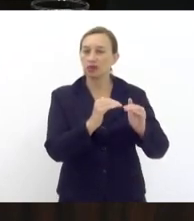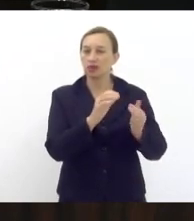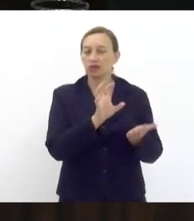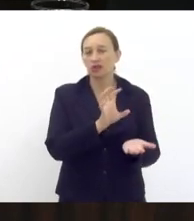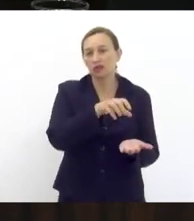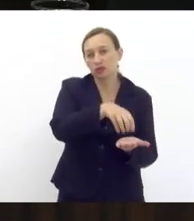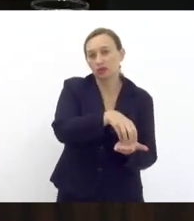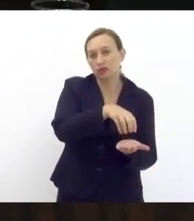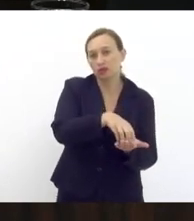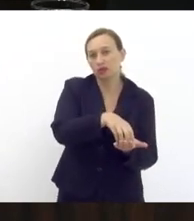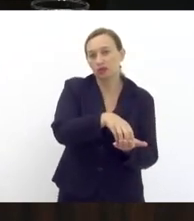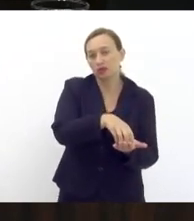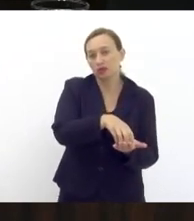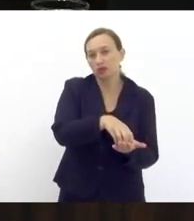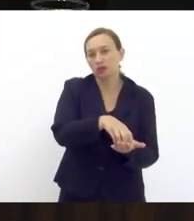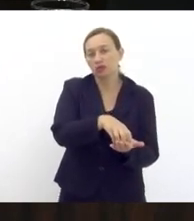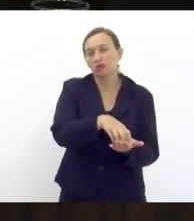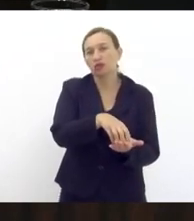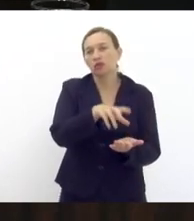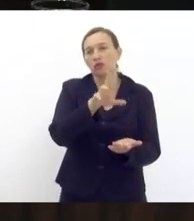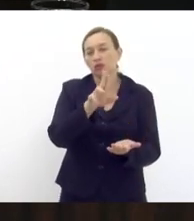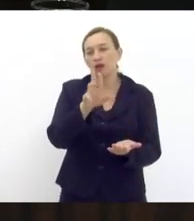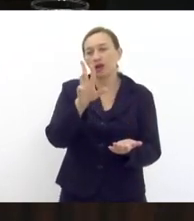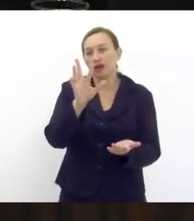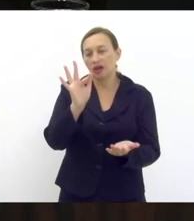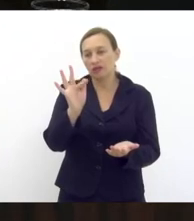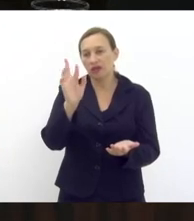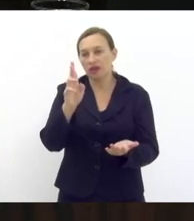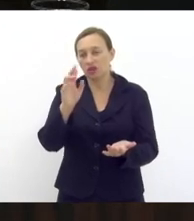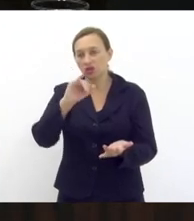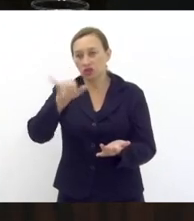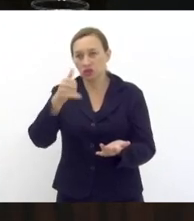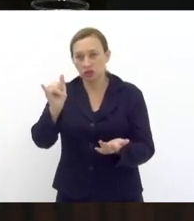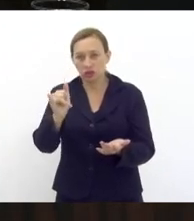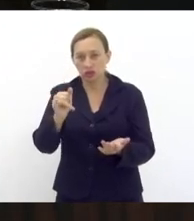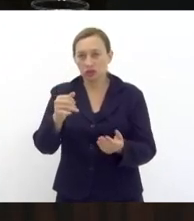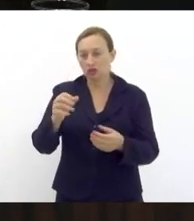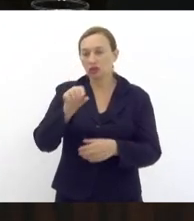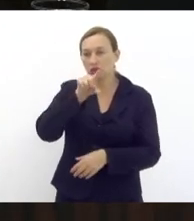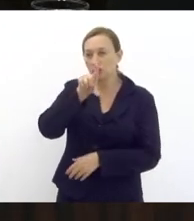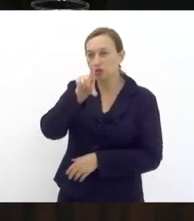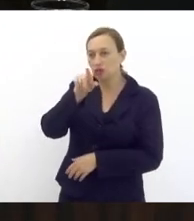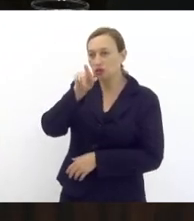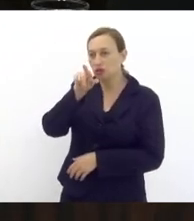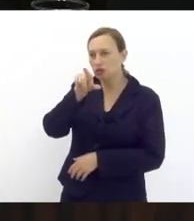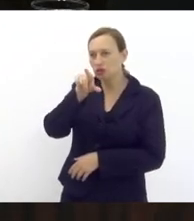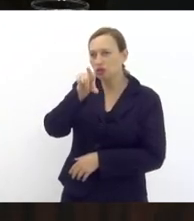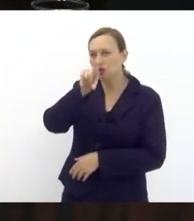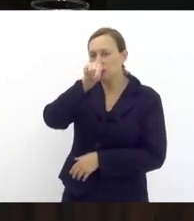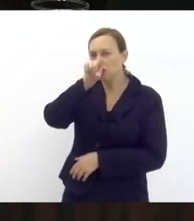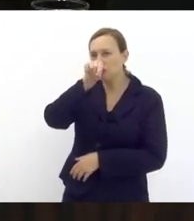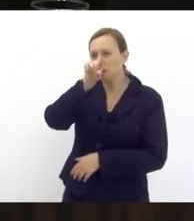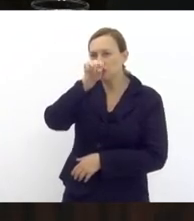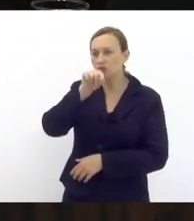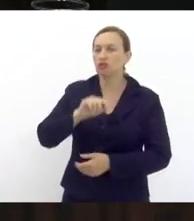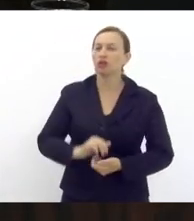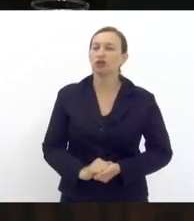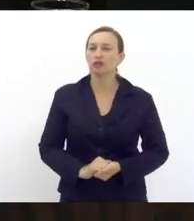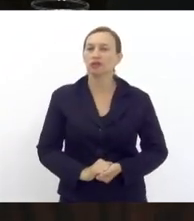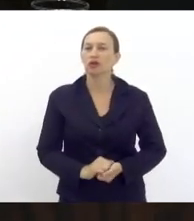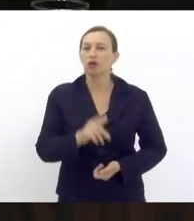Rio de Janeiro, UFJ, no município de Nilópolis, bem como polos ou